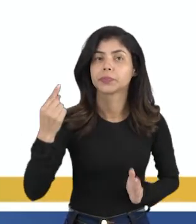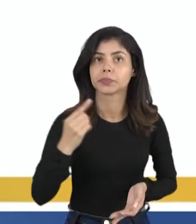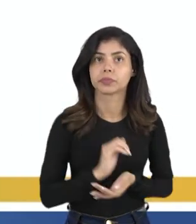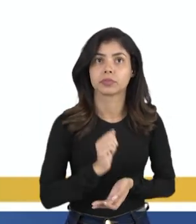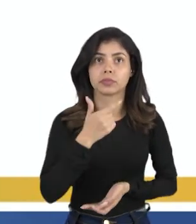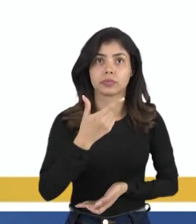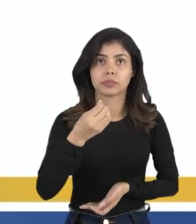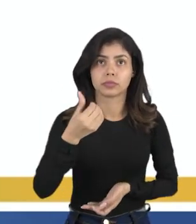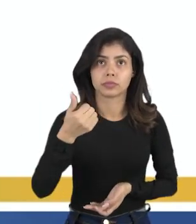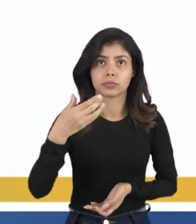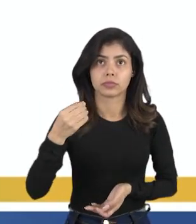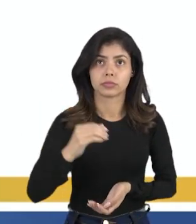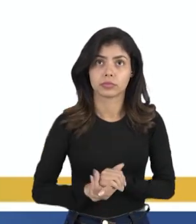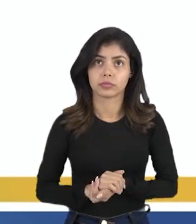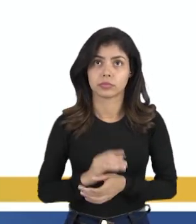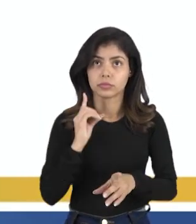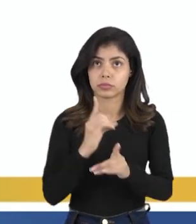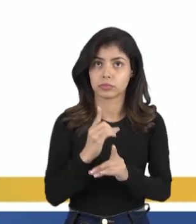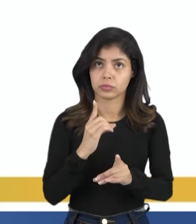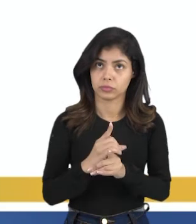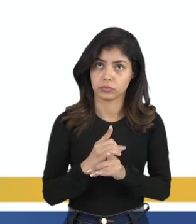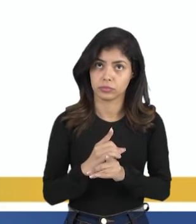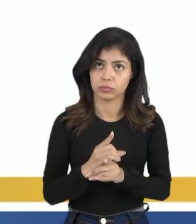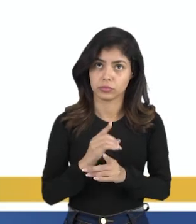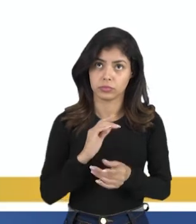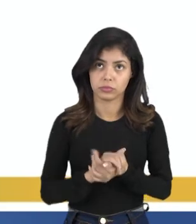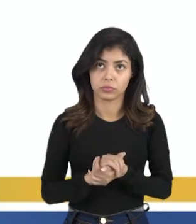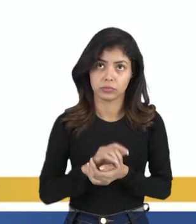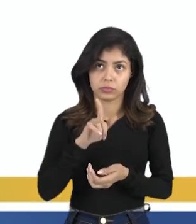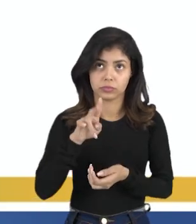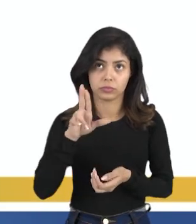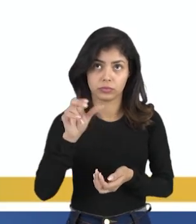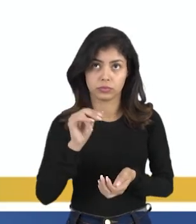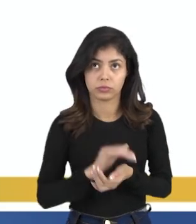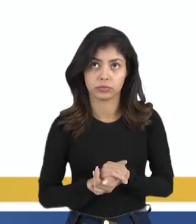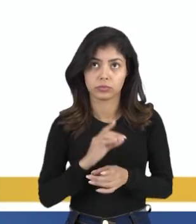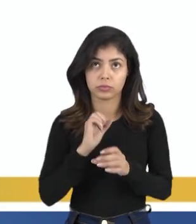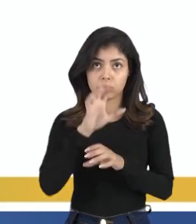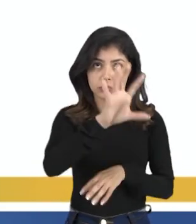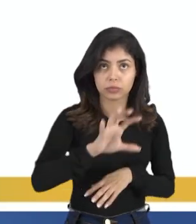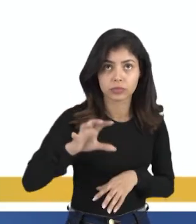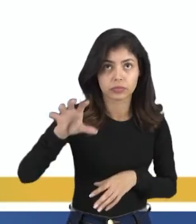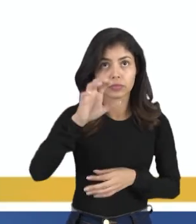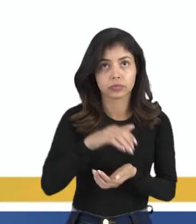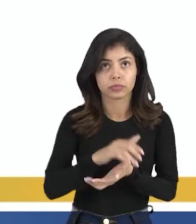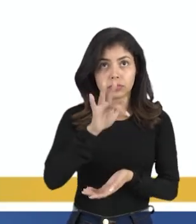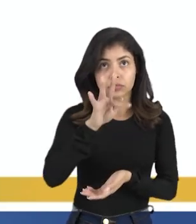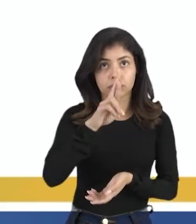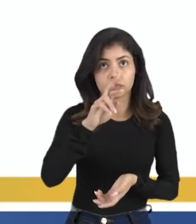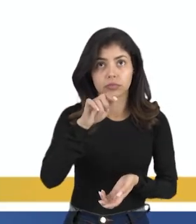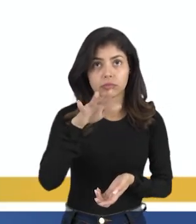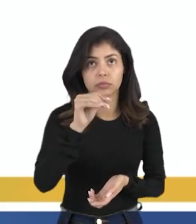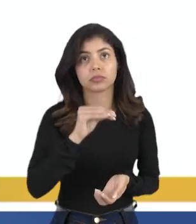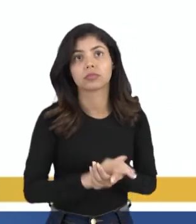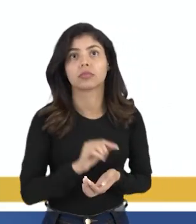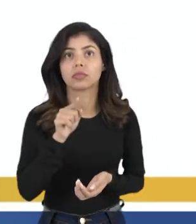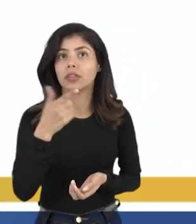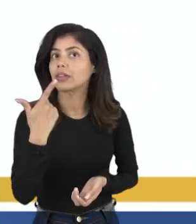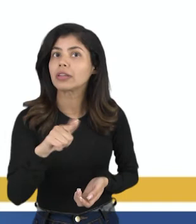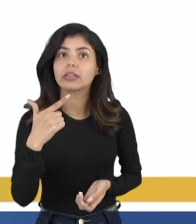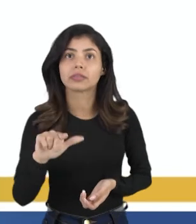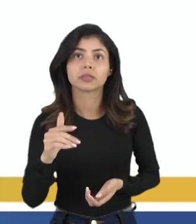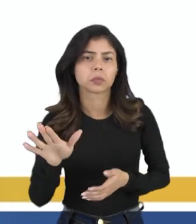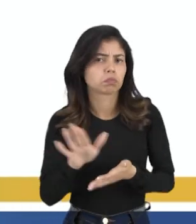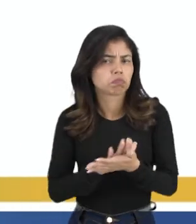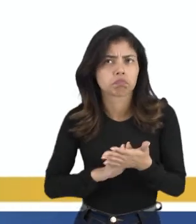em 2002, McCurry encontrou Gula em uma região remota do Afeganistão. Ela não